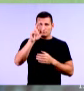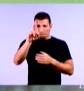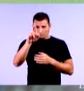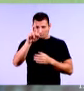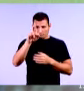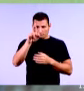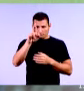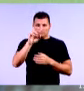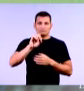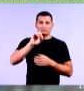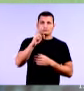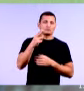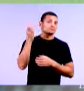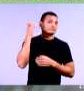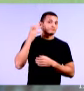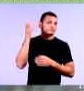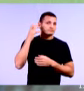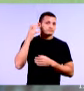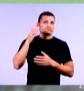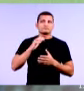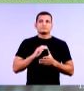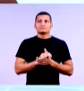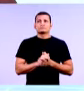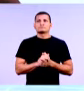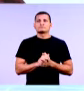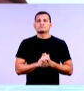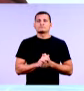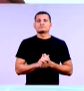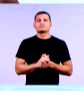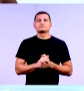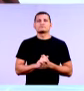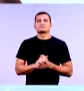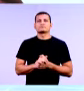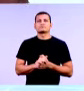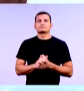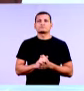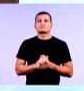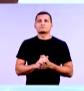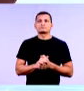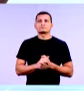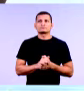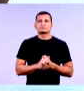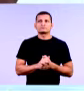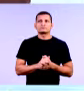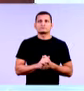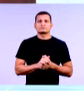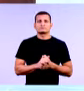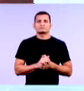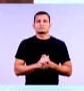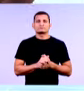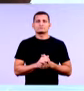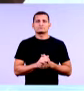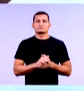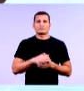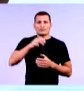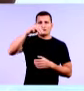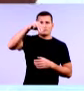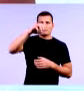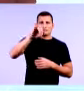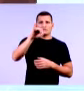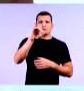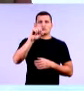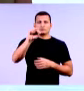Então, aqui eu vou fazer uma observação. Os meios de transmissão, então, gente, por exemplo,